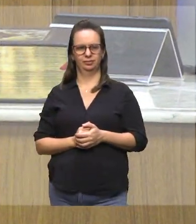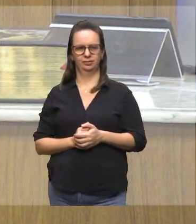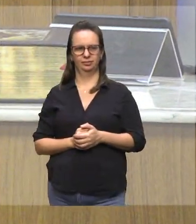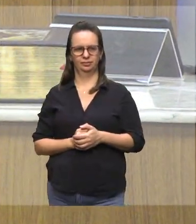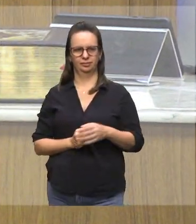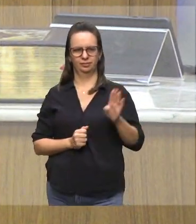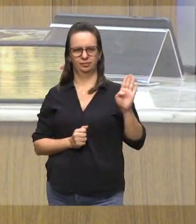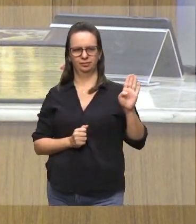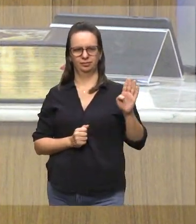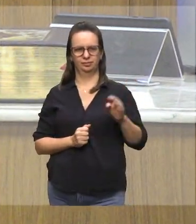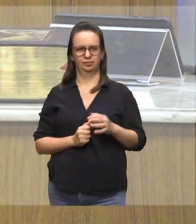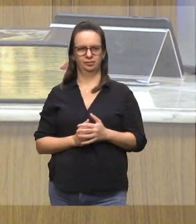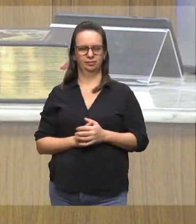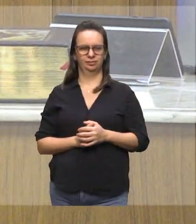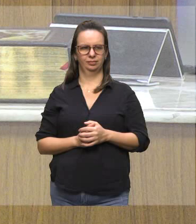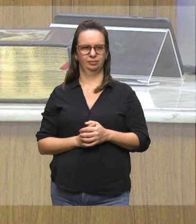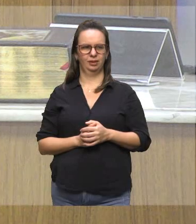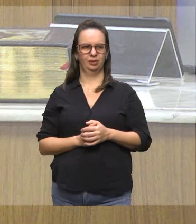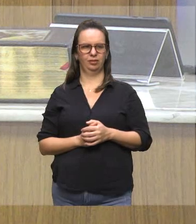Presente.